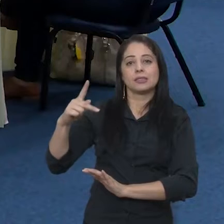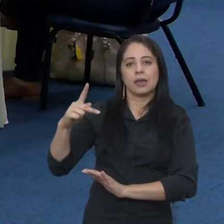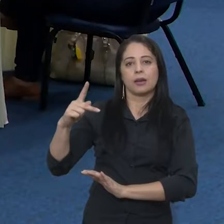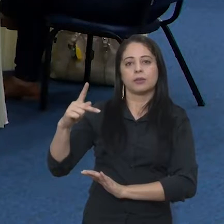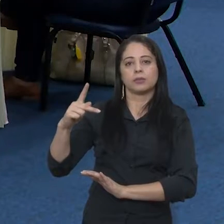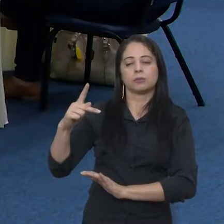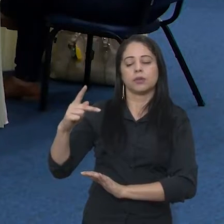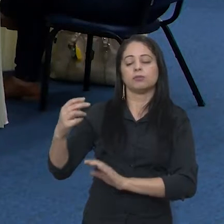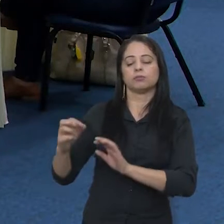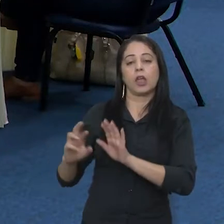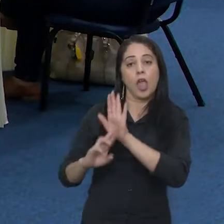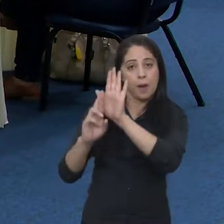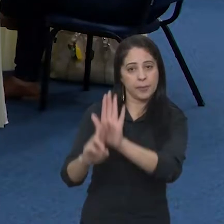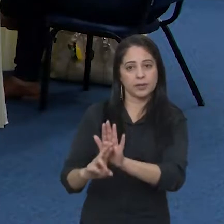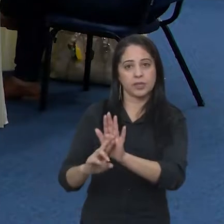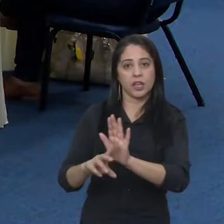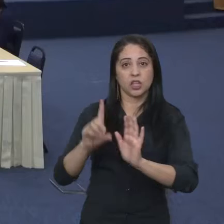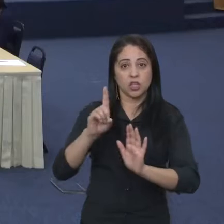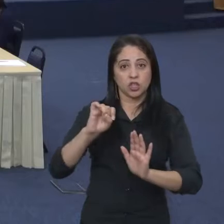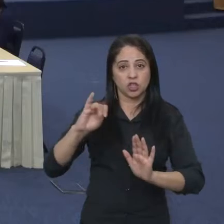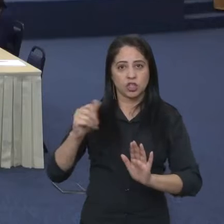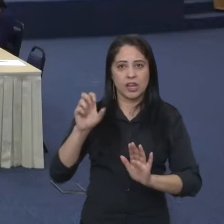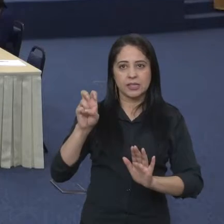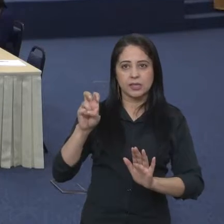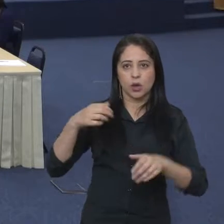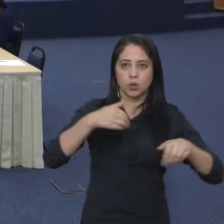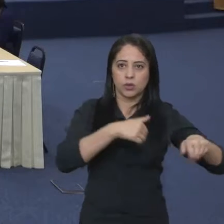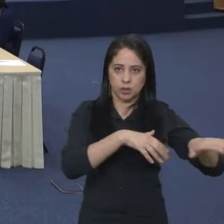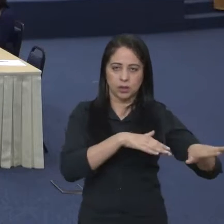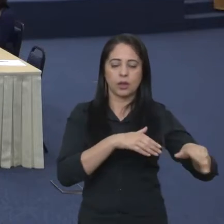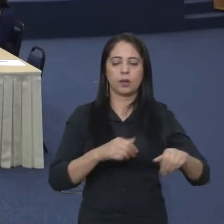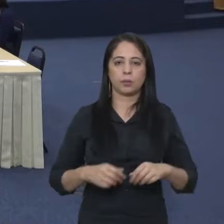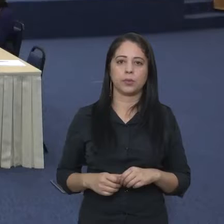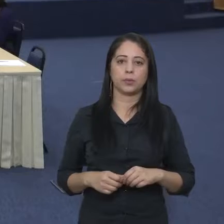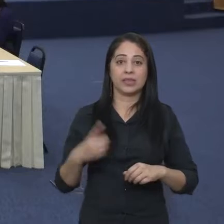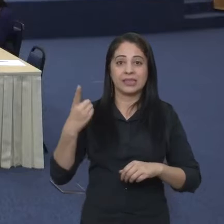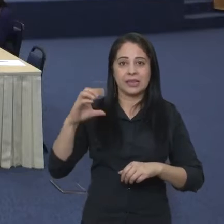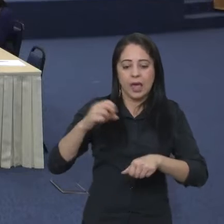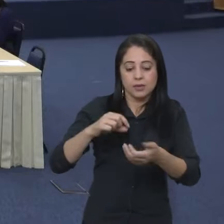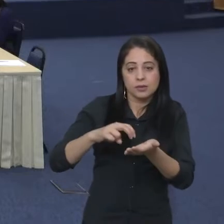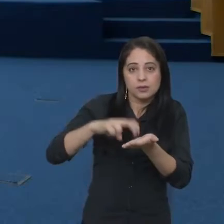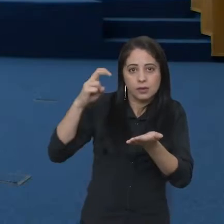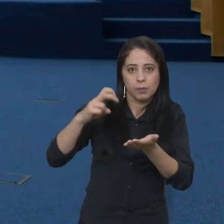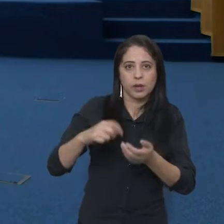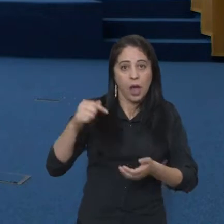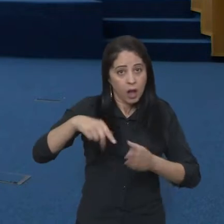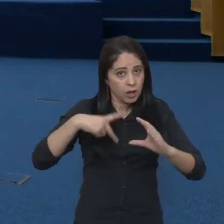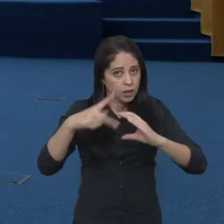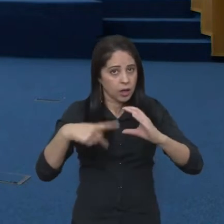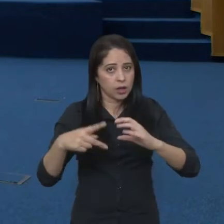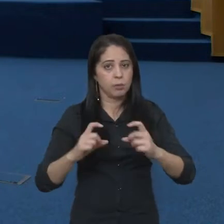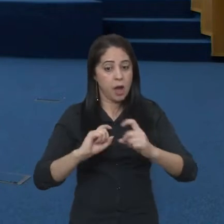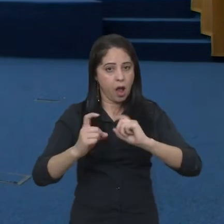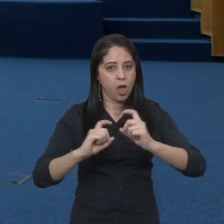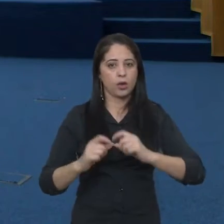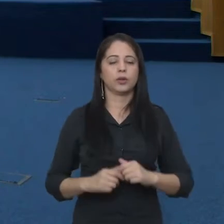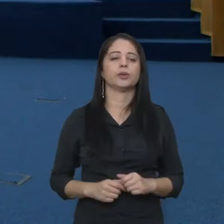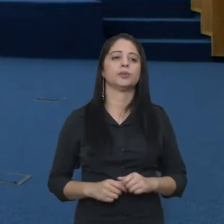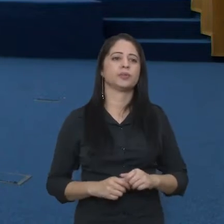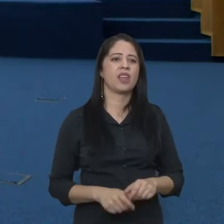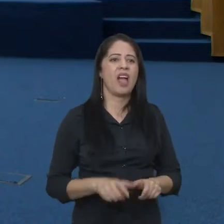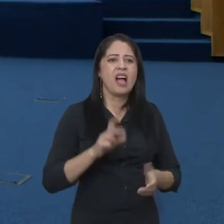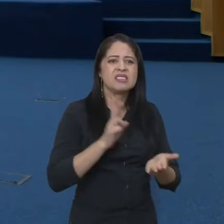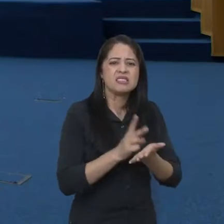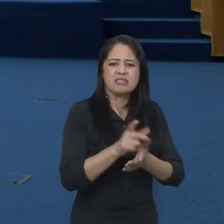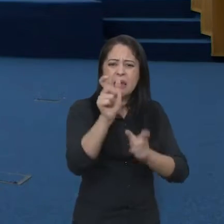reunião, que será realizada dia 5 de setembro, às 10 horas, aqui mesmo na Câmara. Pelo aquilo que a gente vê, o